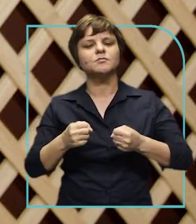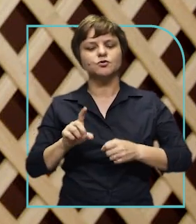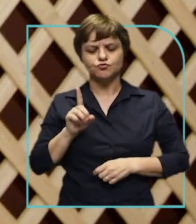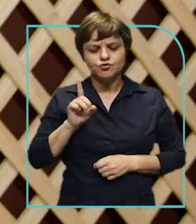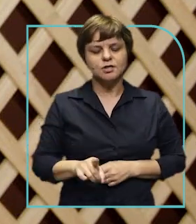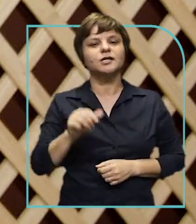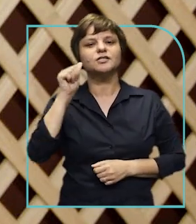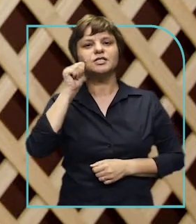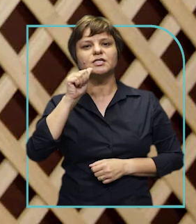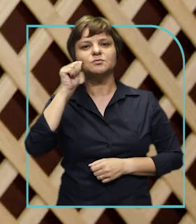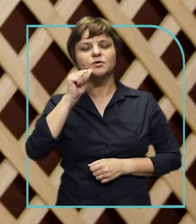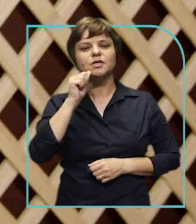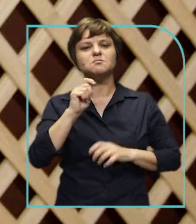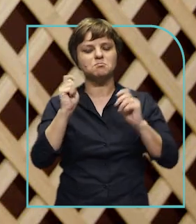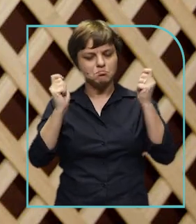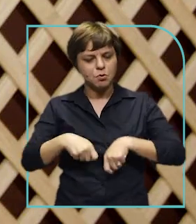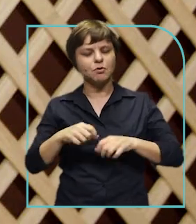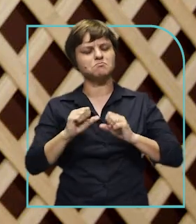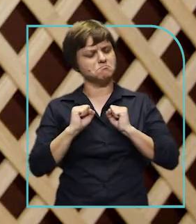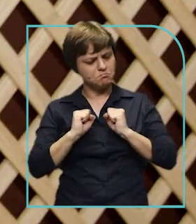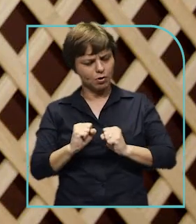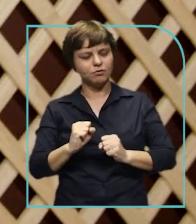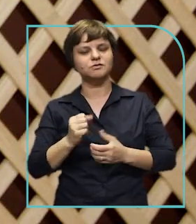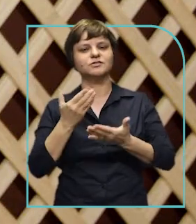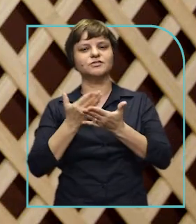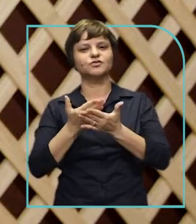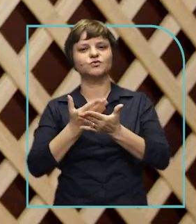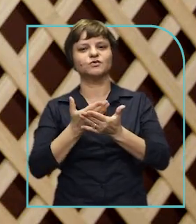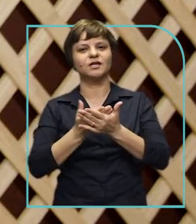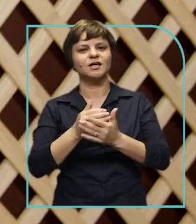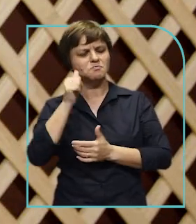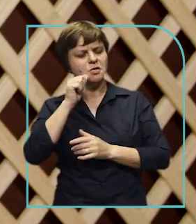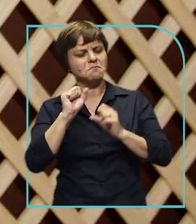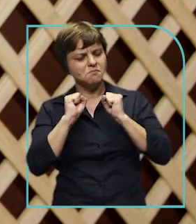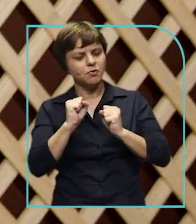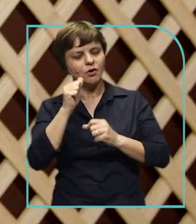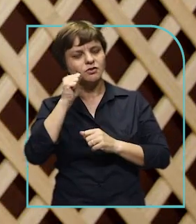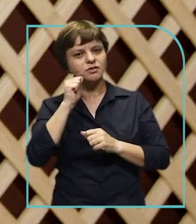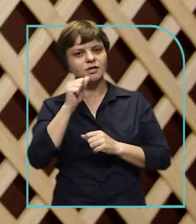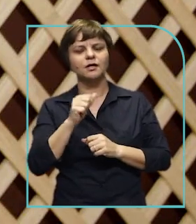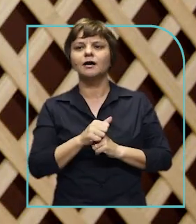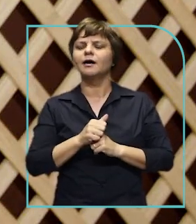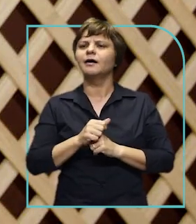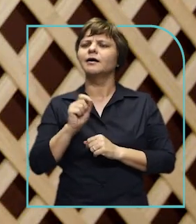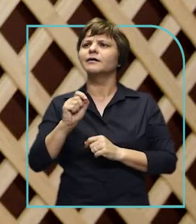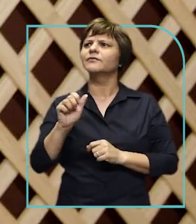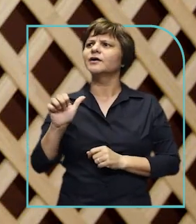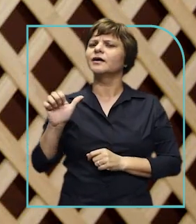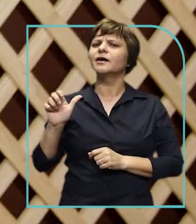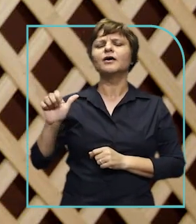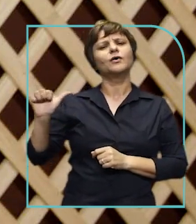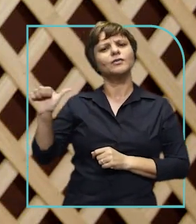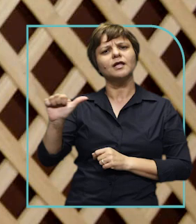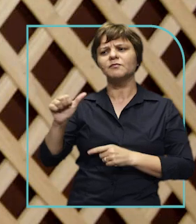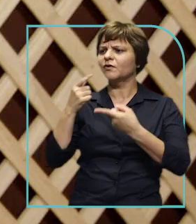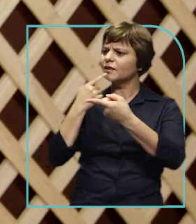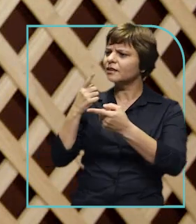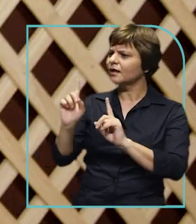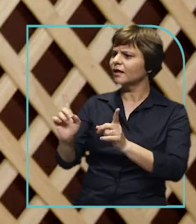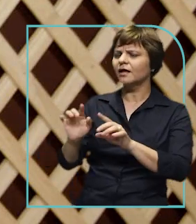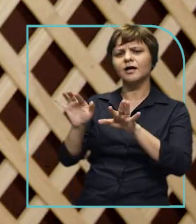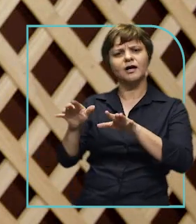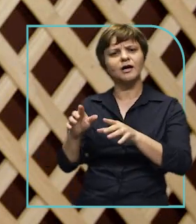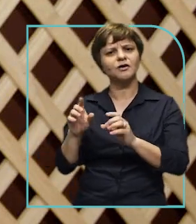mulheres a estudar. E foram observar, né, o Talibã falou que não era isso, que não era